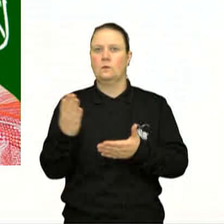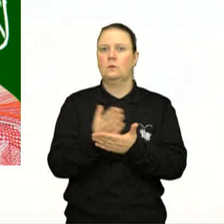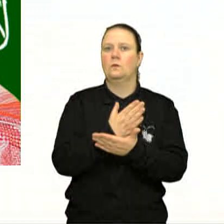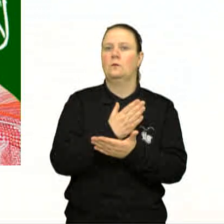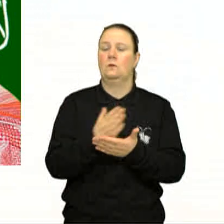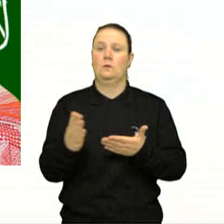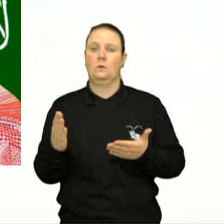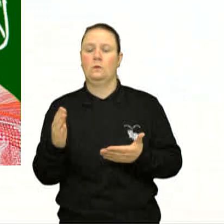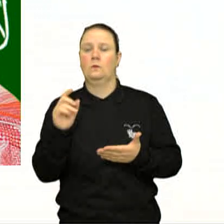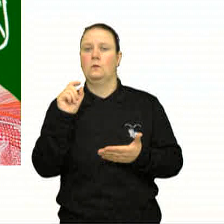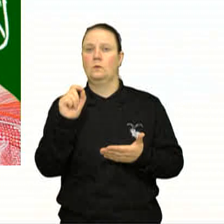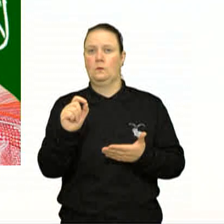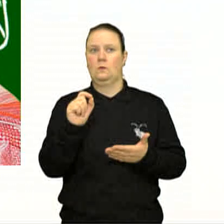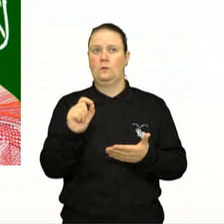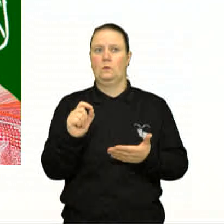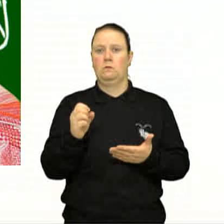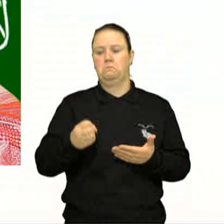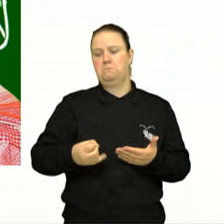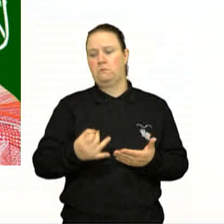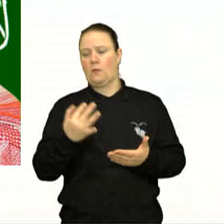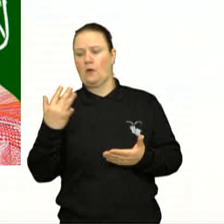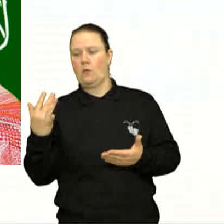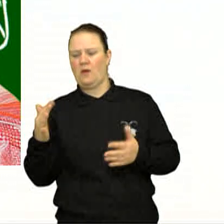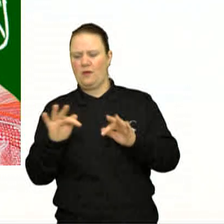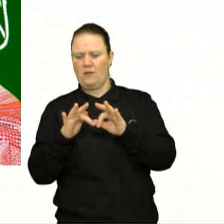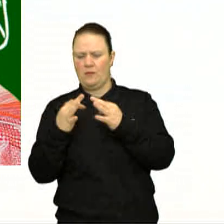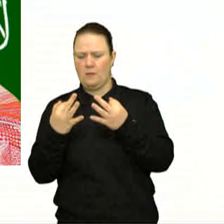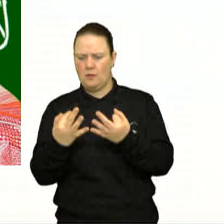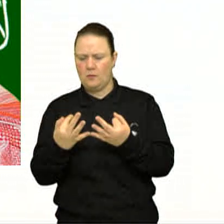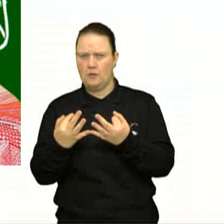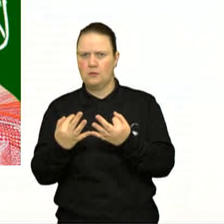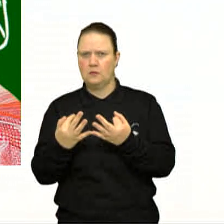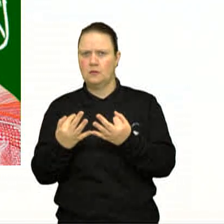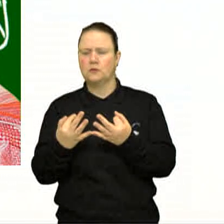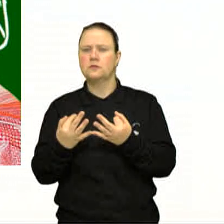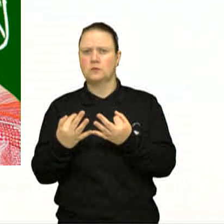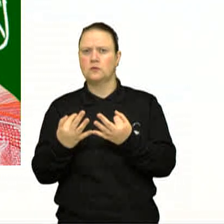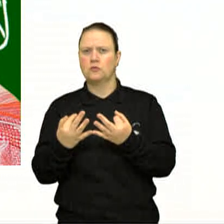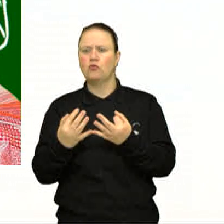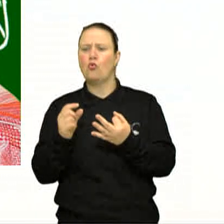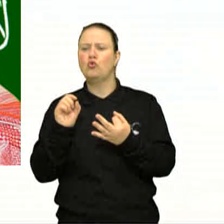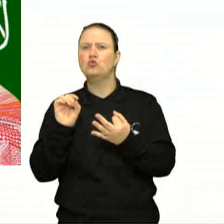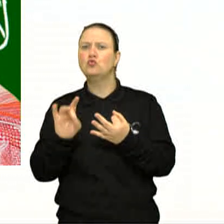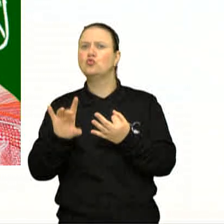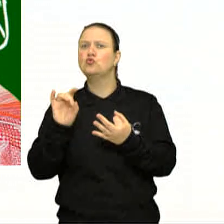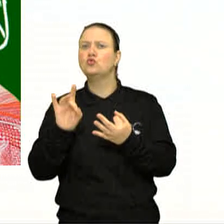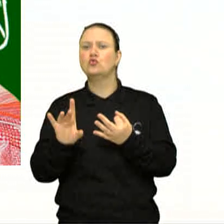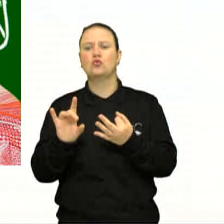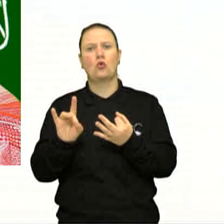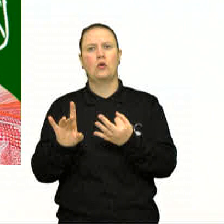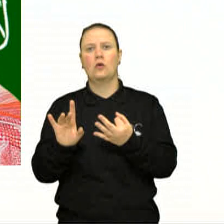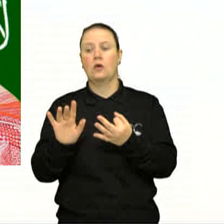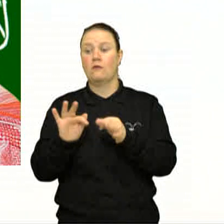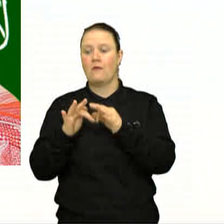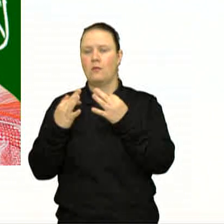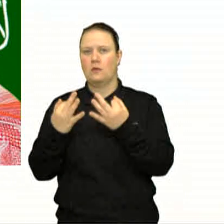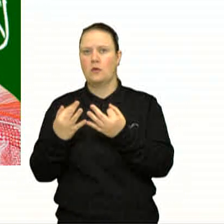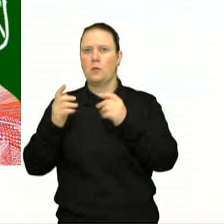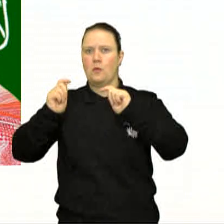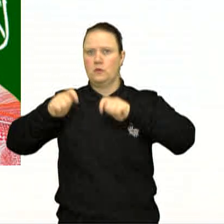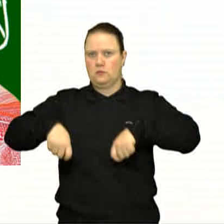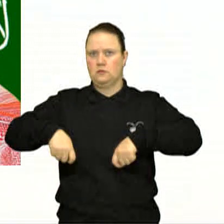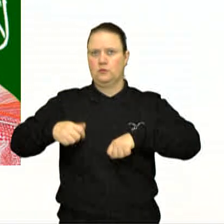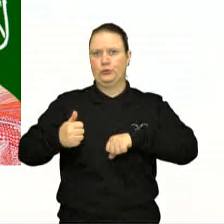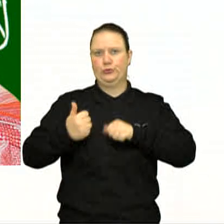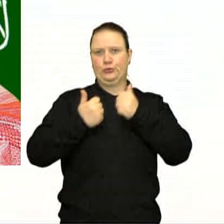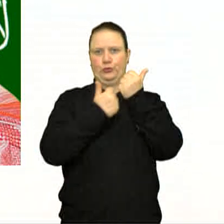né? Para uns, um parente de Maomé, apenas um parente de Maomé, ele podia ser califa.